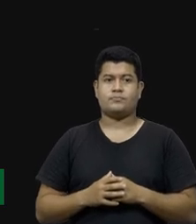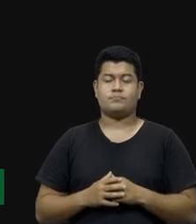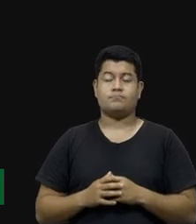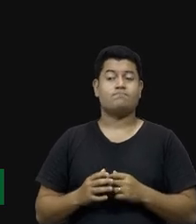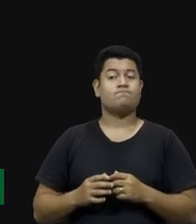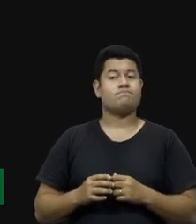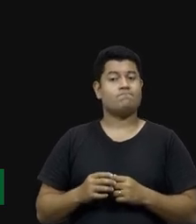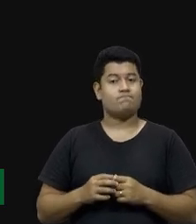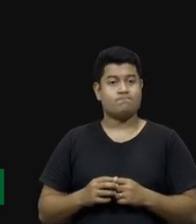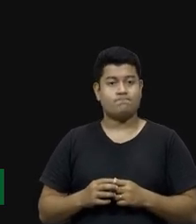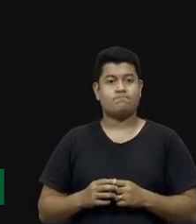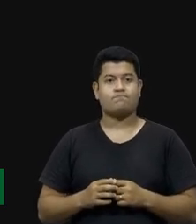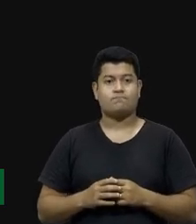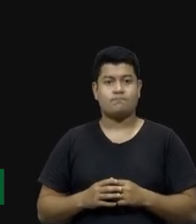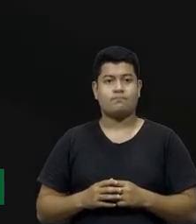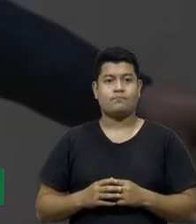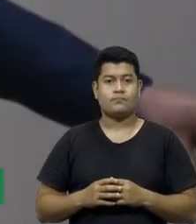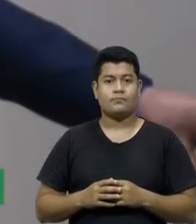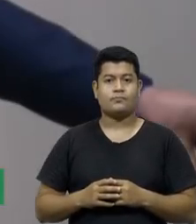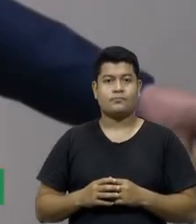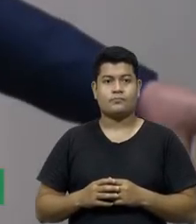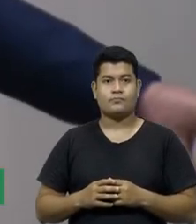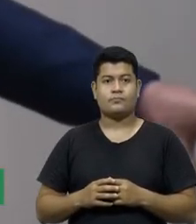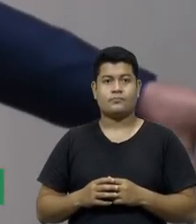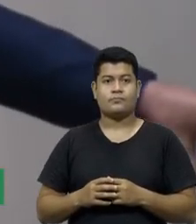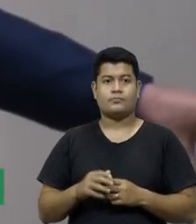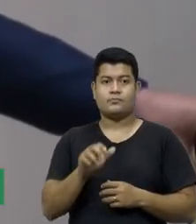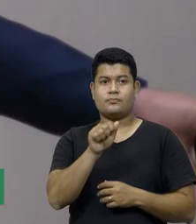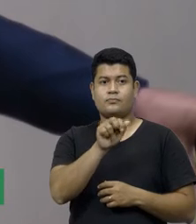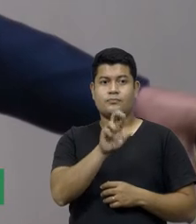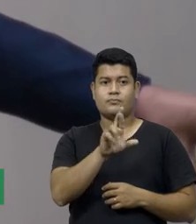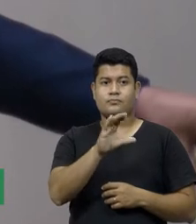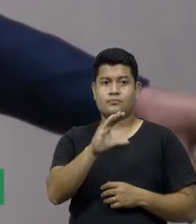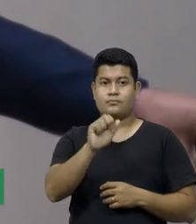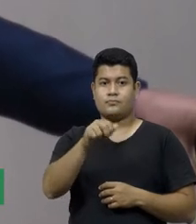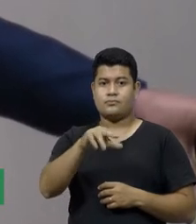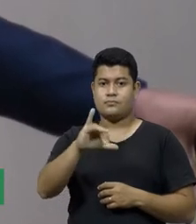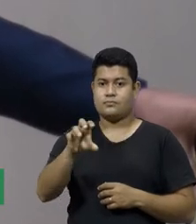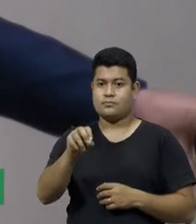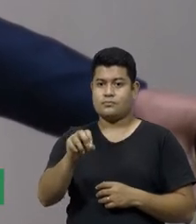Uhum. No Arcanjo 6. Ah, claro, ele é bombeiro.